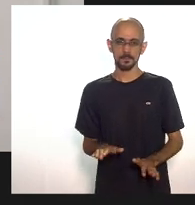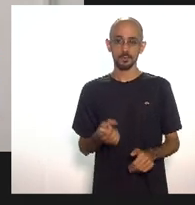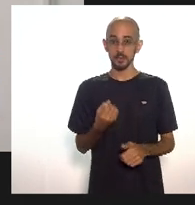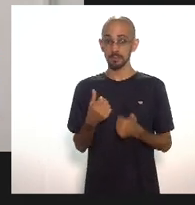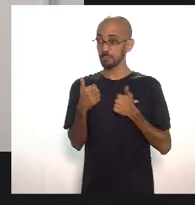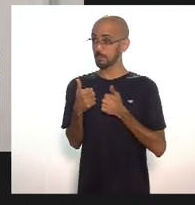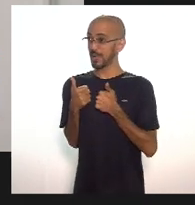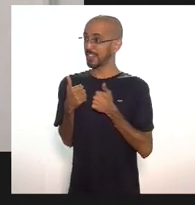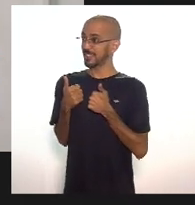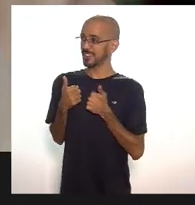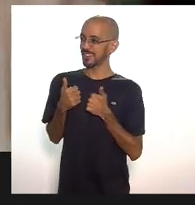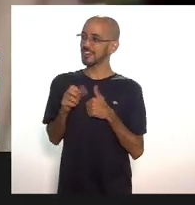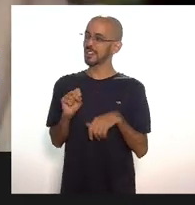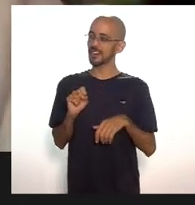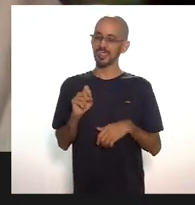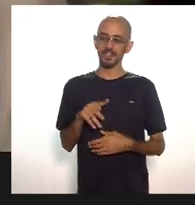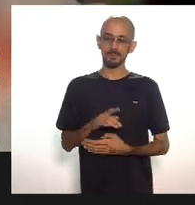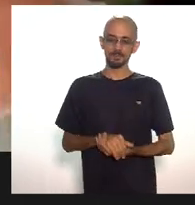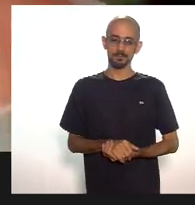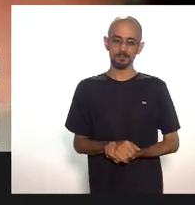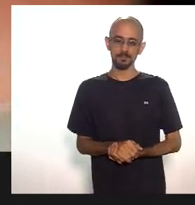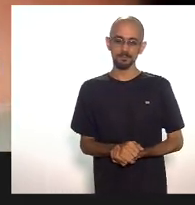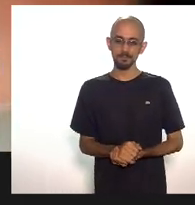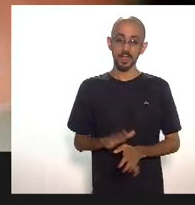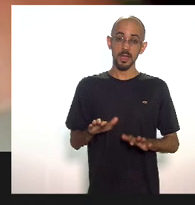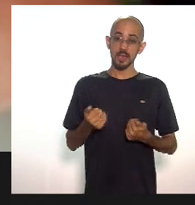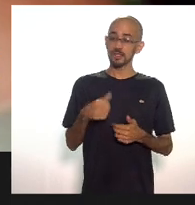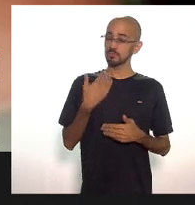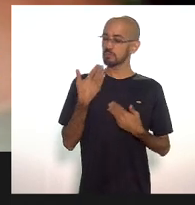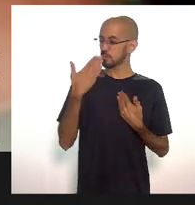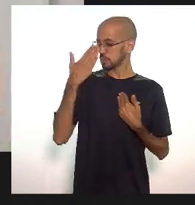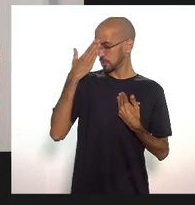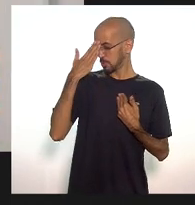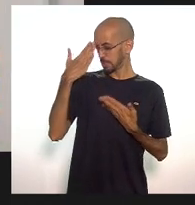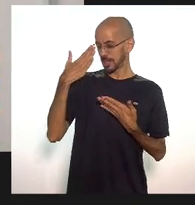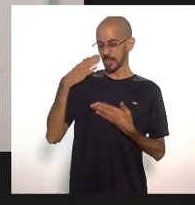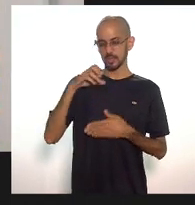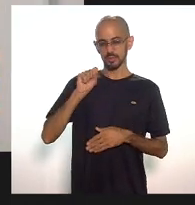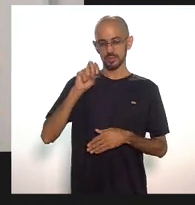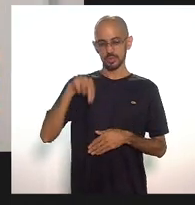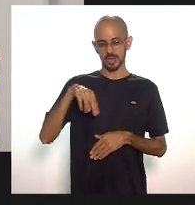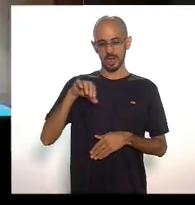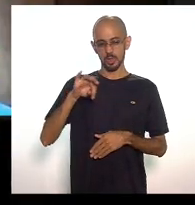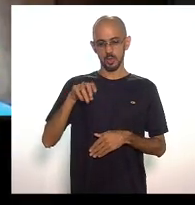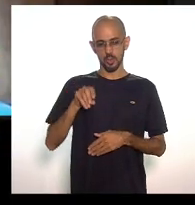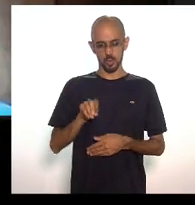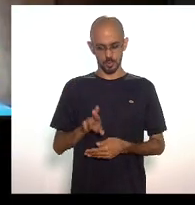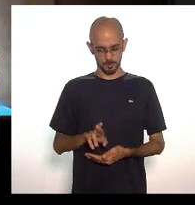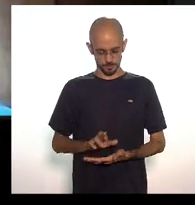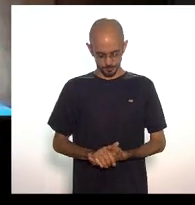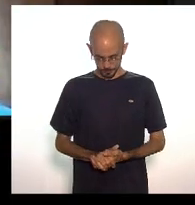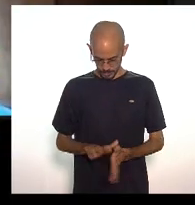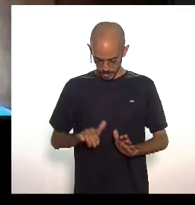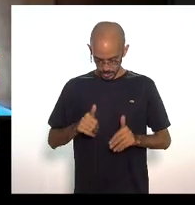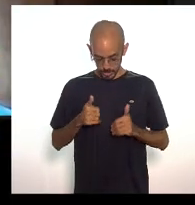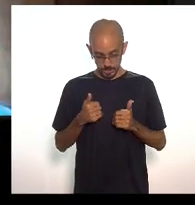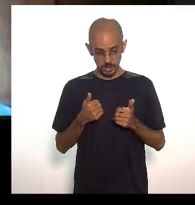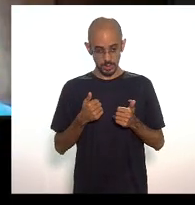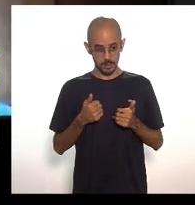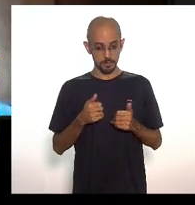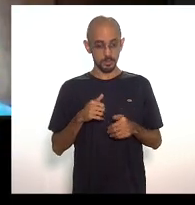para vocês? Tá. Senador, Sério. Muito obrigada. Sim, bom tempo. Só para te passar,